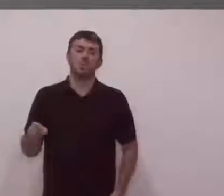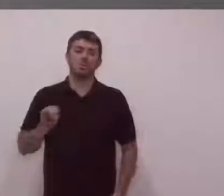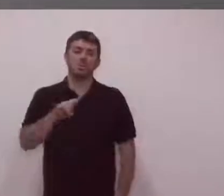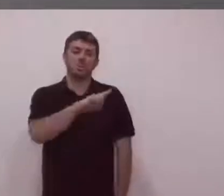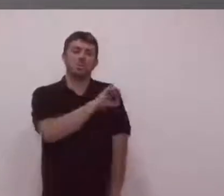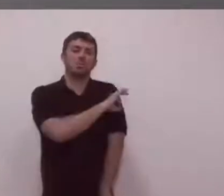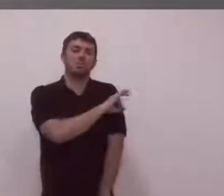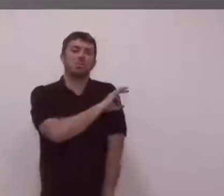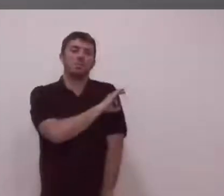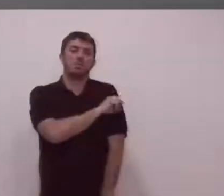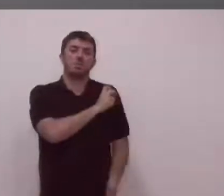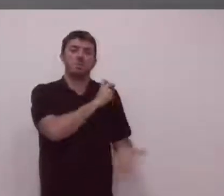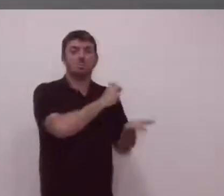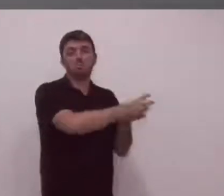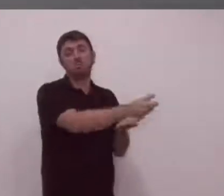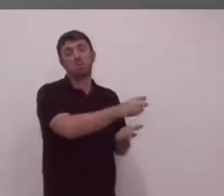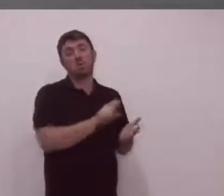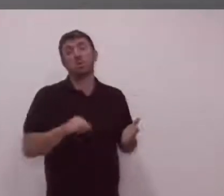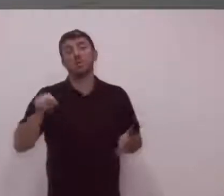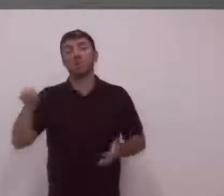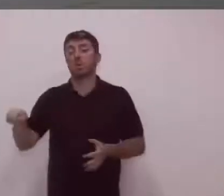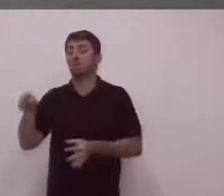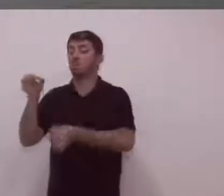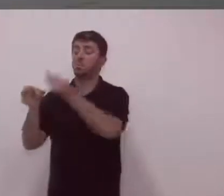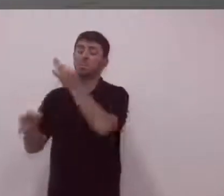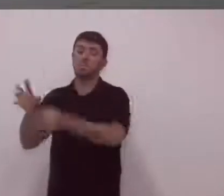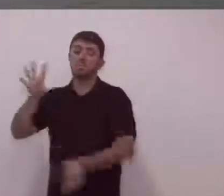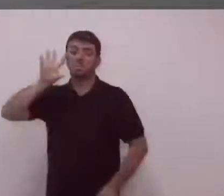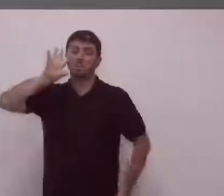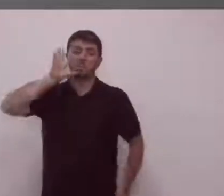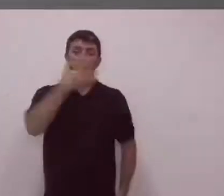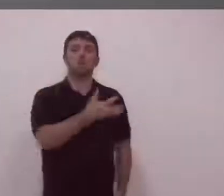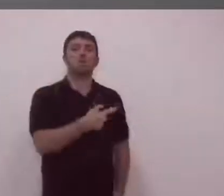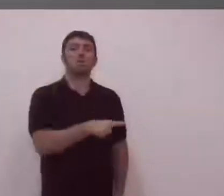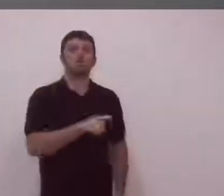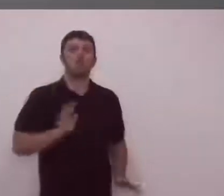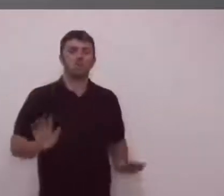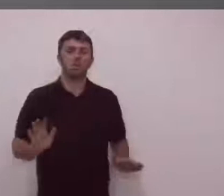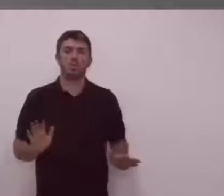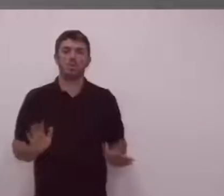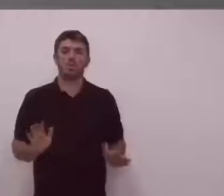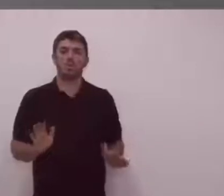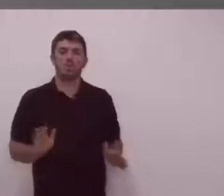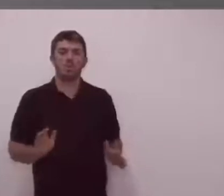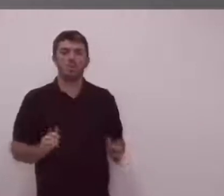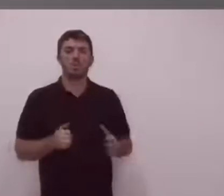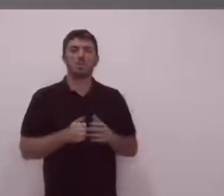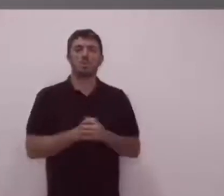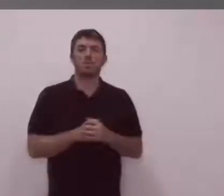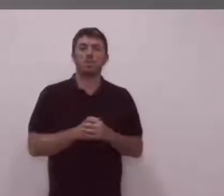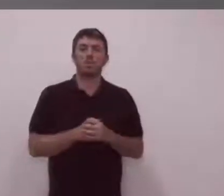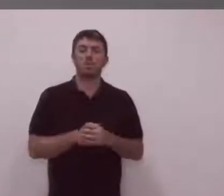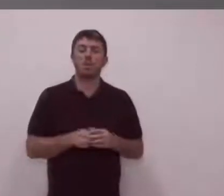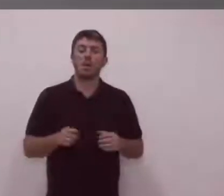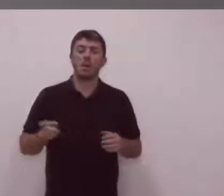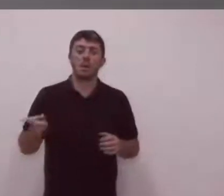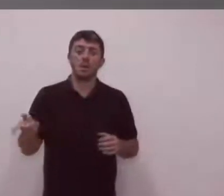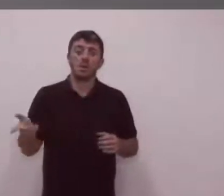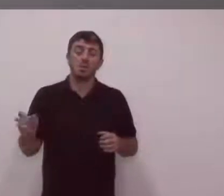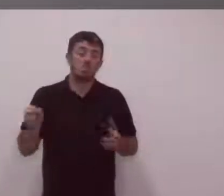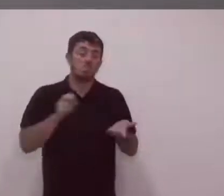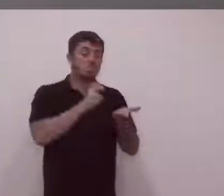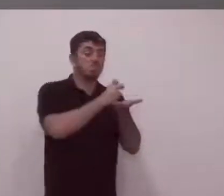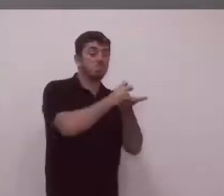legitimado que o é também para na condenação se for o caso determinar que se perca o